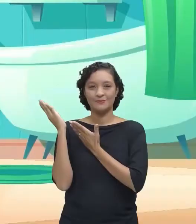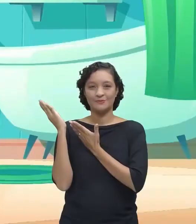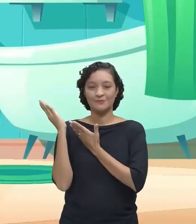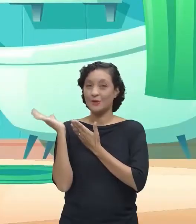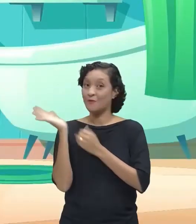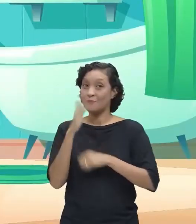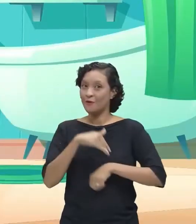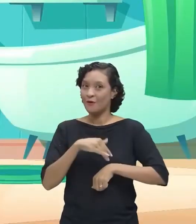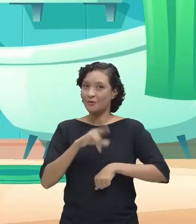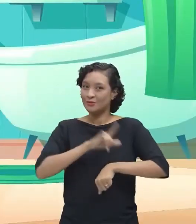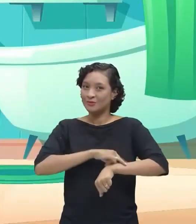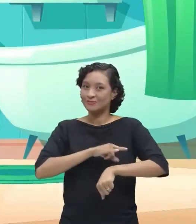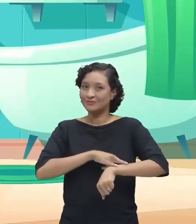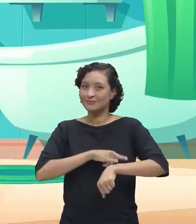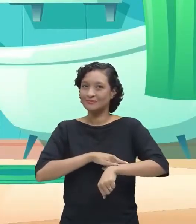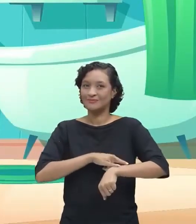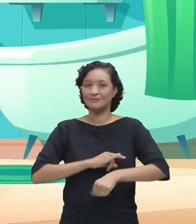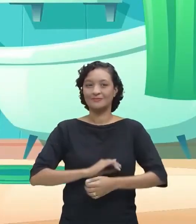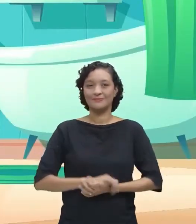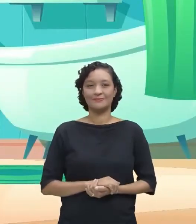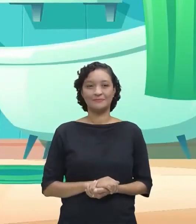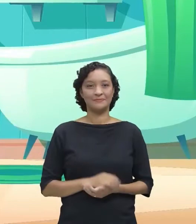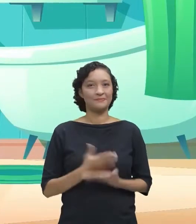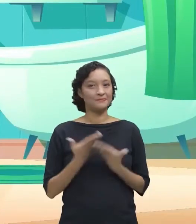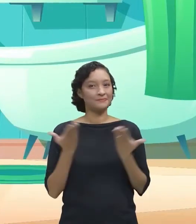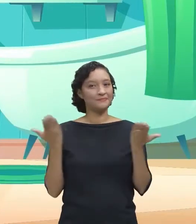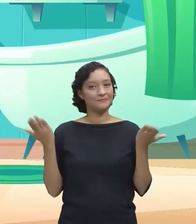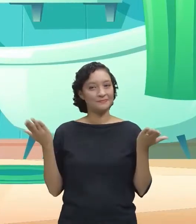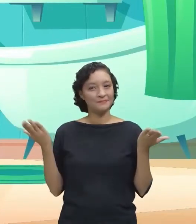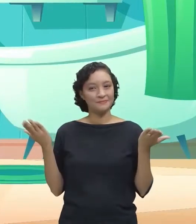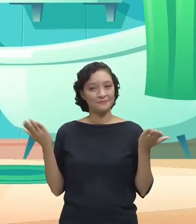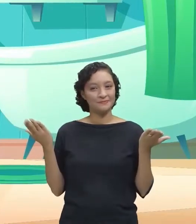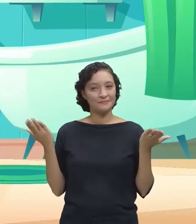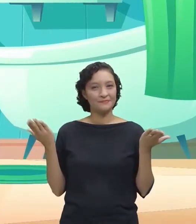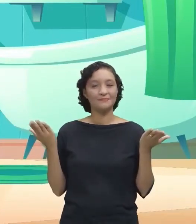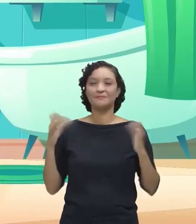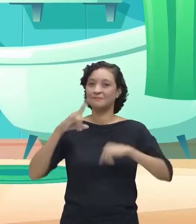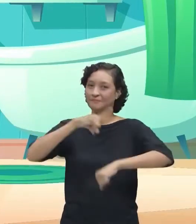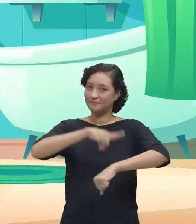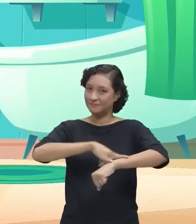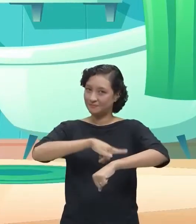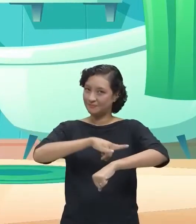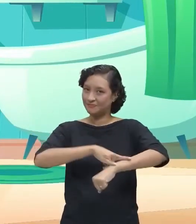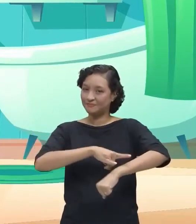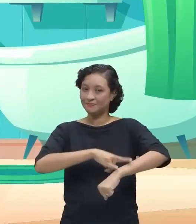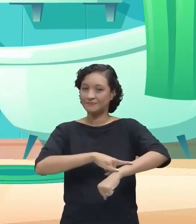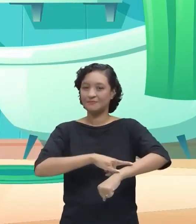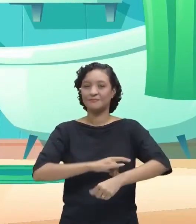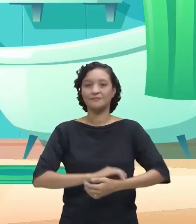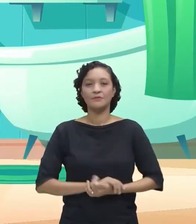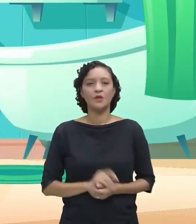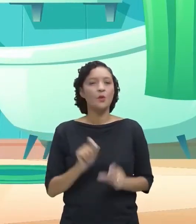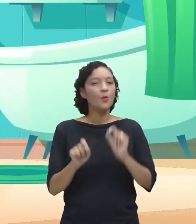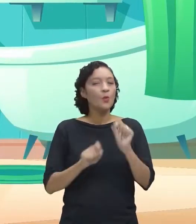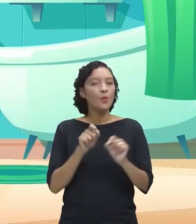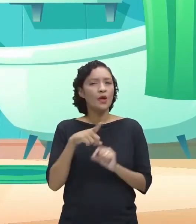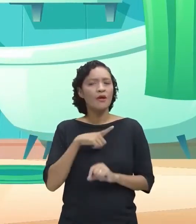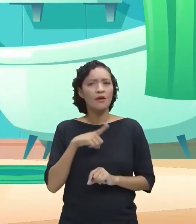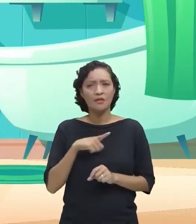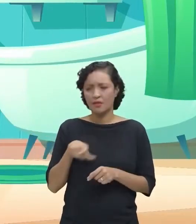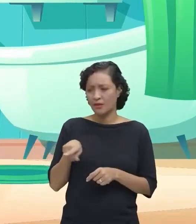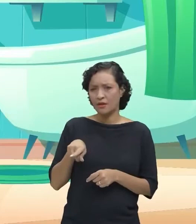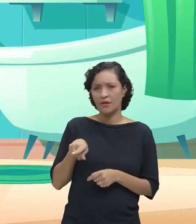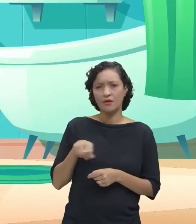banheiro? E eu estou aqui, ó, dentro do banheiro. O que que tem aqui do meu lado? Uma